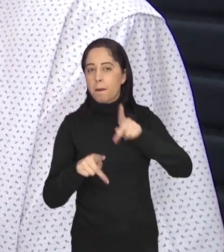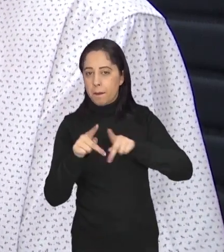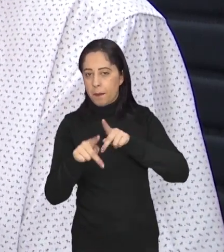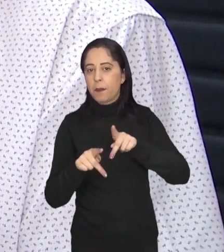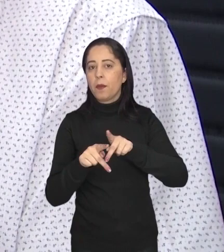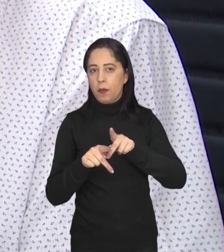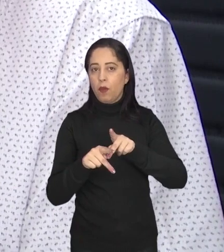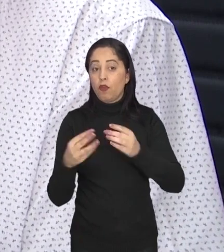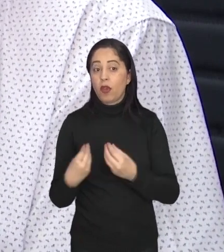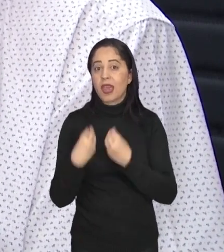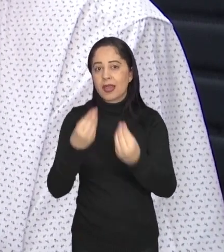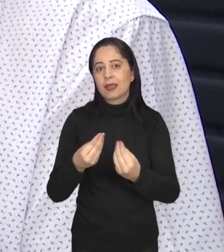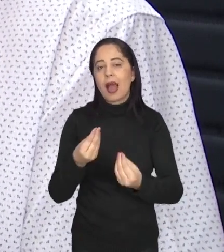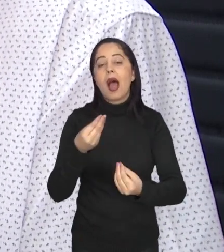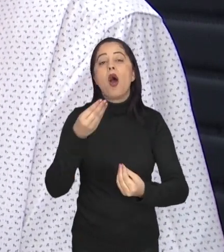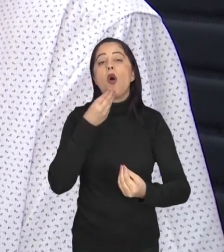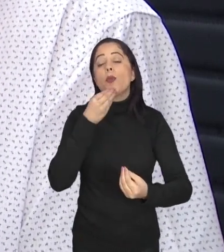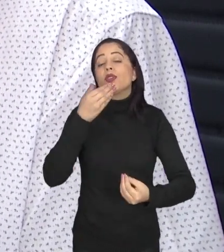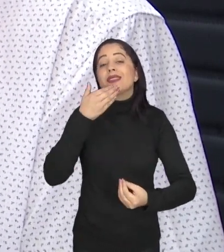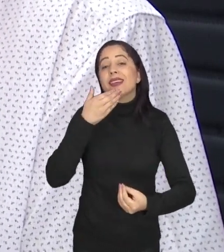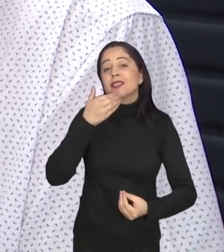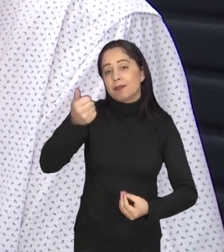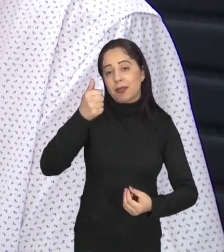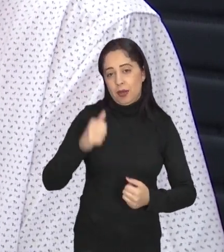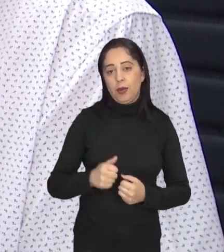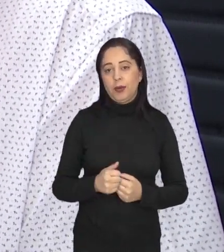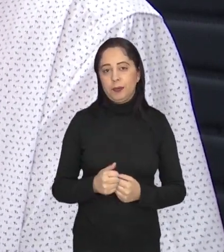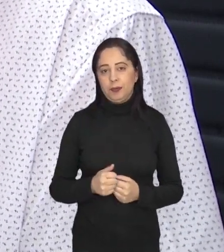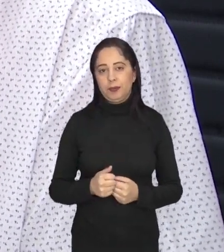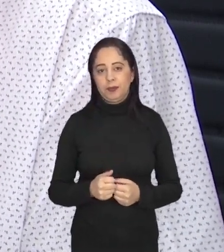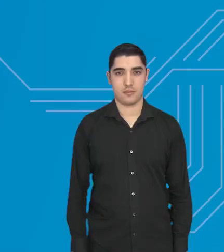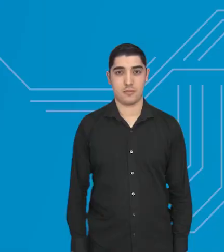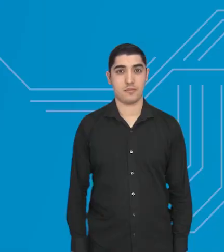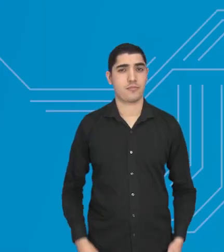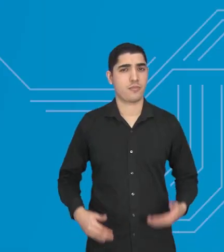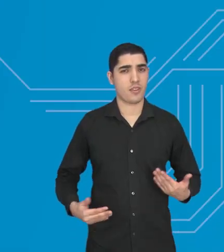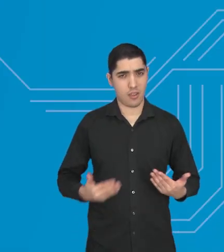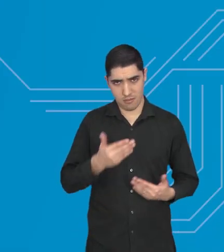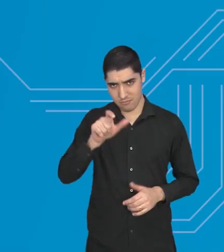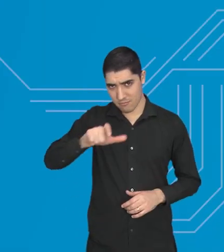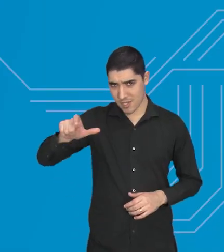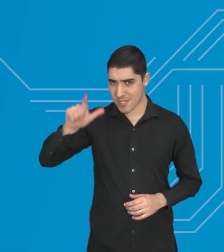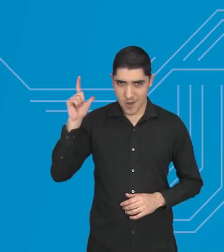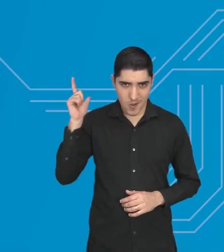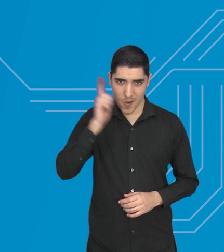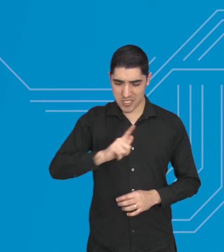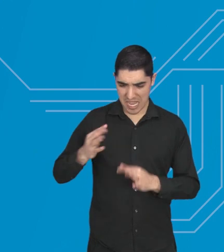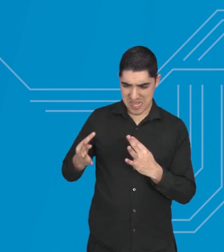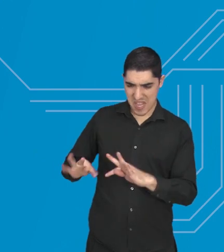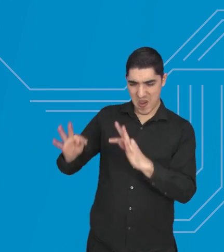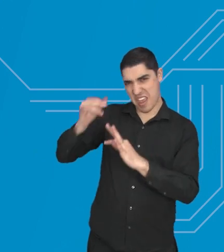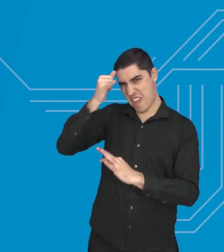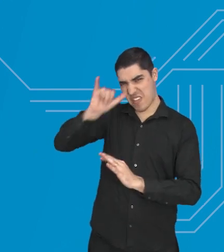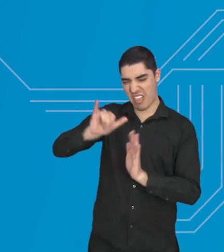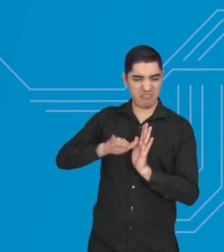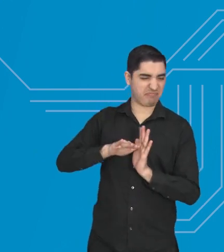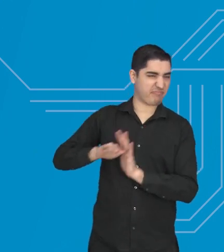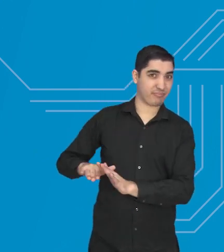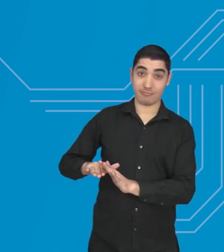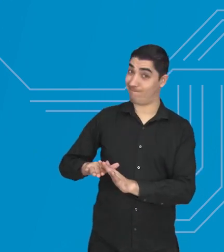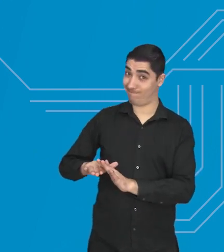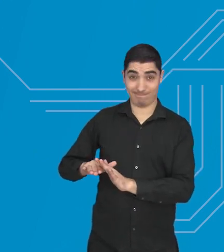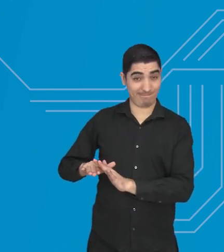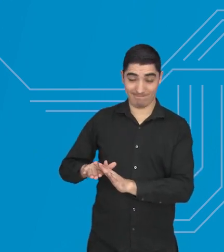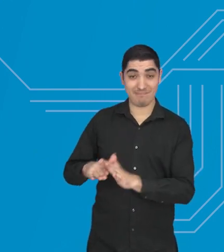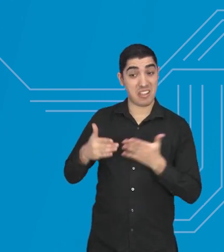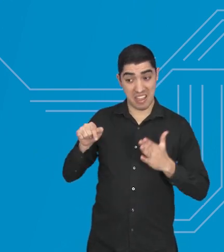esse benefício que, através do nosso projeto de lei aqui, a gente conquista para a nossa cidade. E quem consegue ficar longe das tecnologias hoje, não é